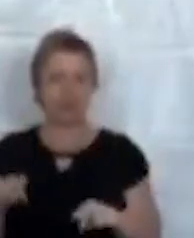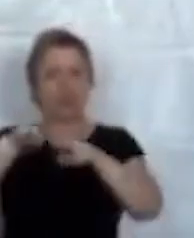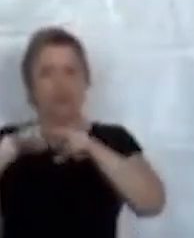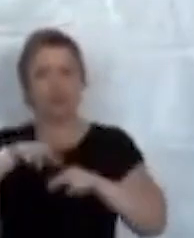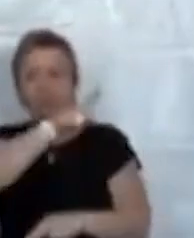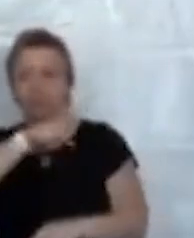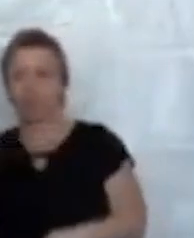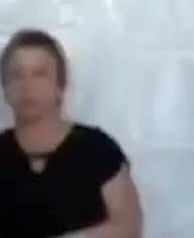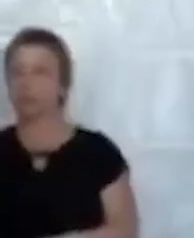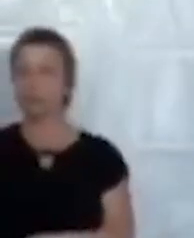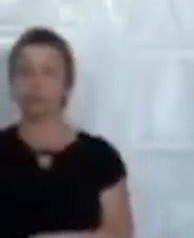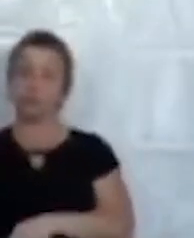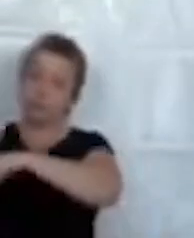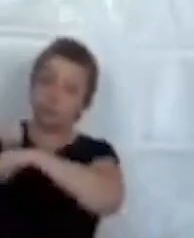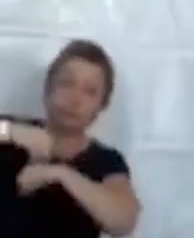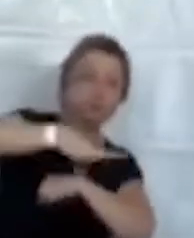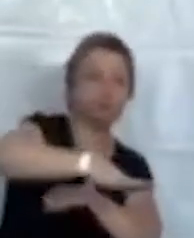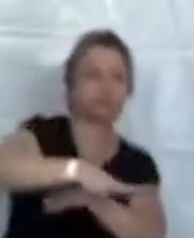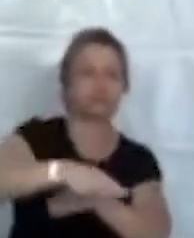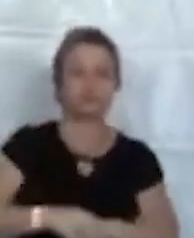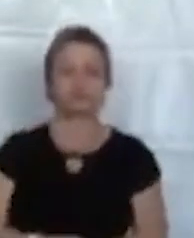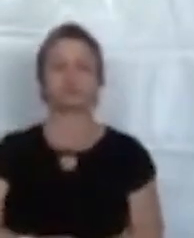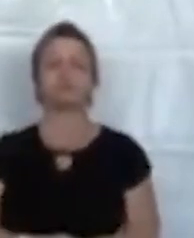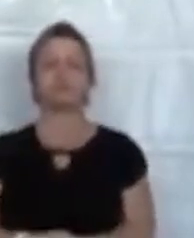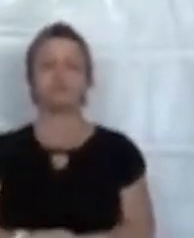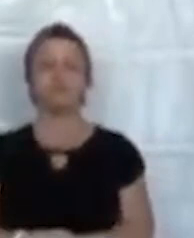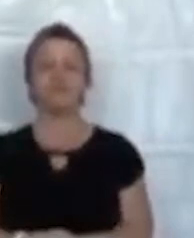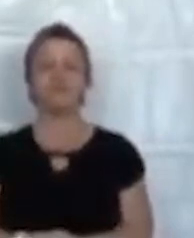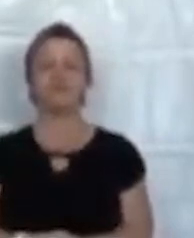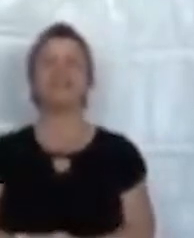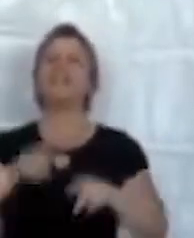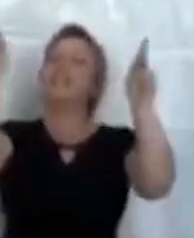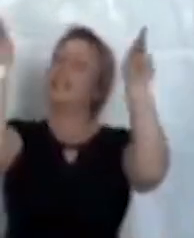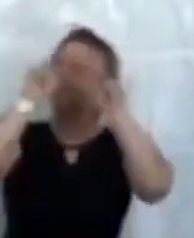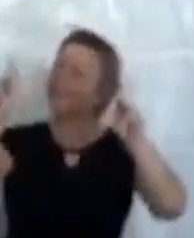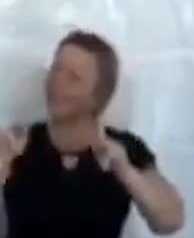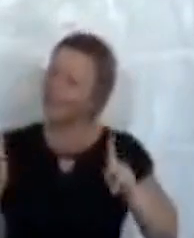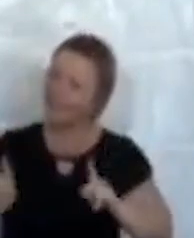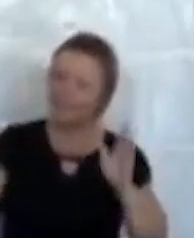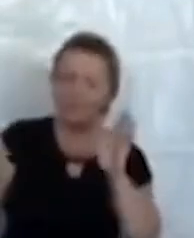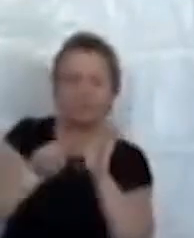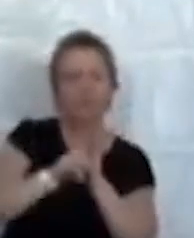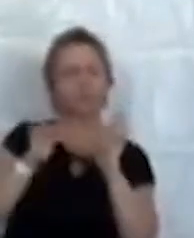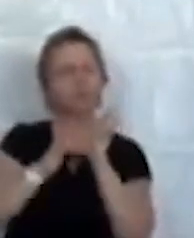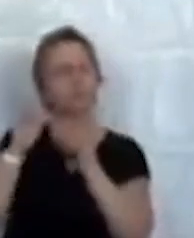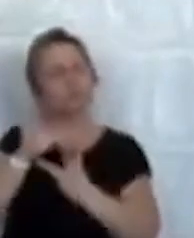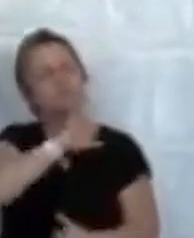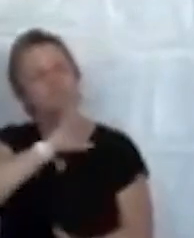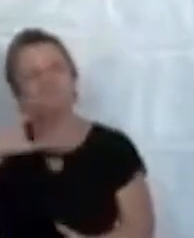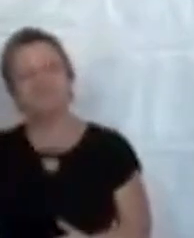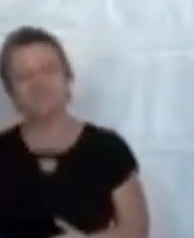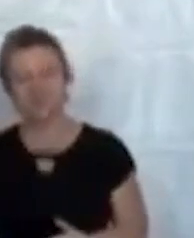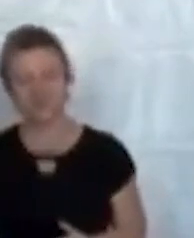trouxesse aqui para vocês. E que tenham, e que a paz de Cristo, que a paz de Cristo,